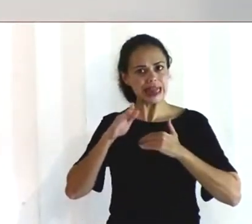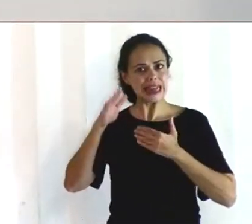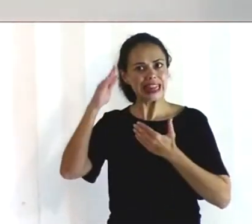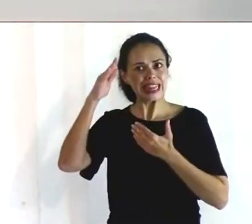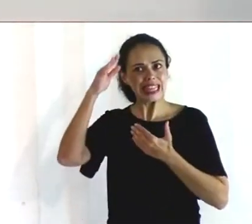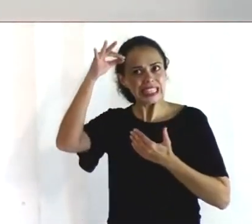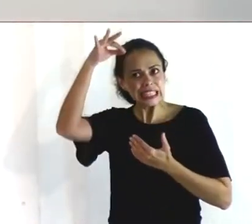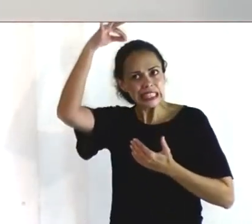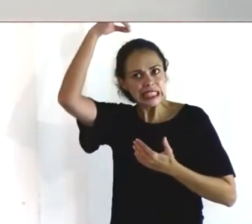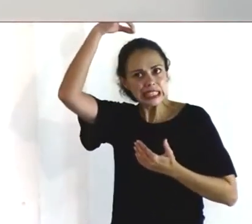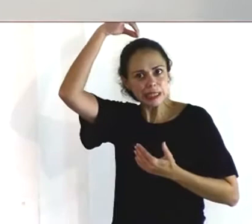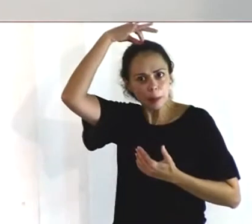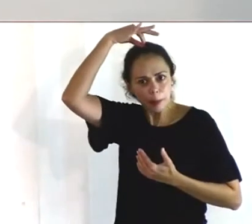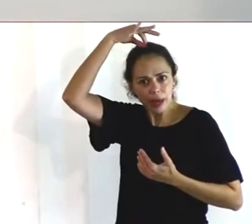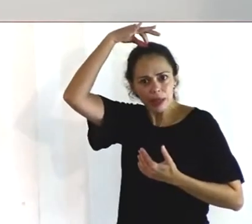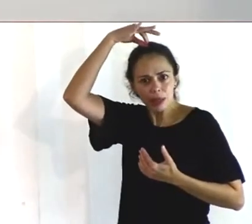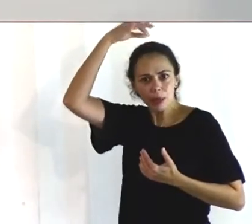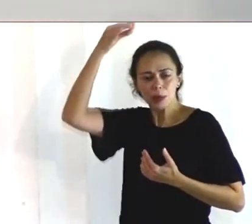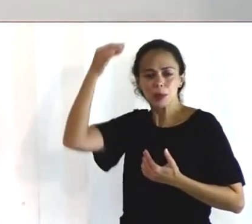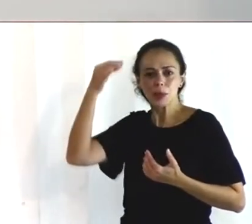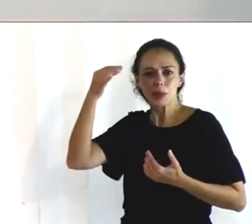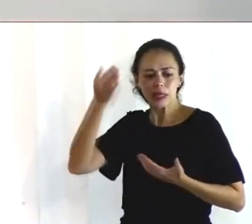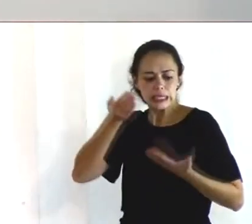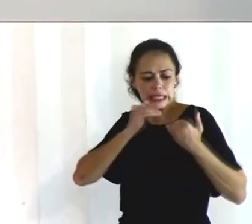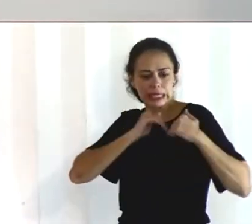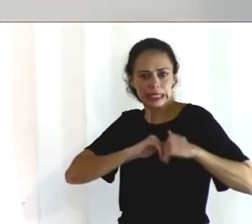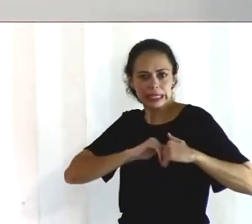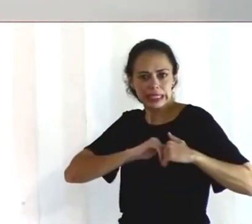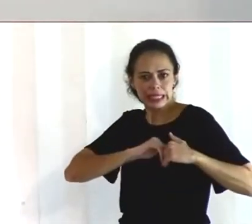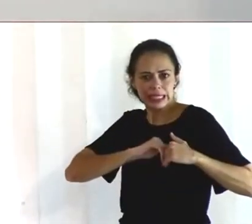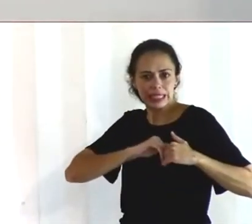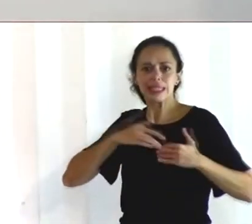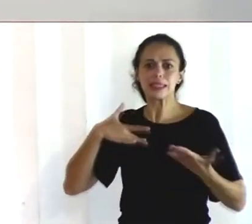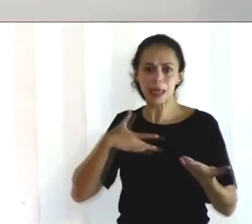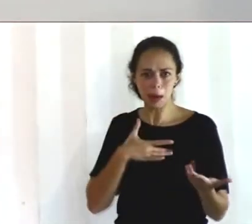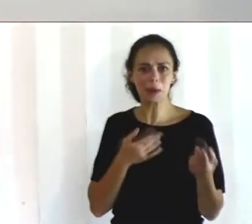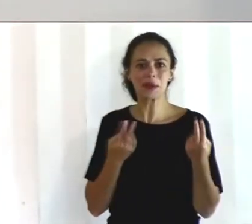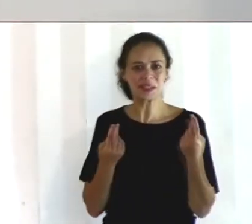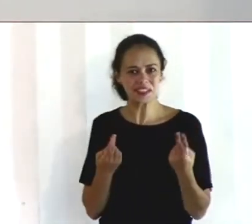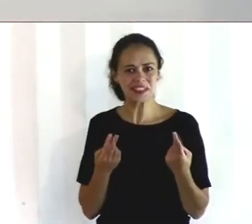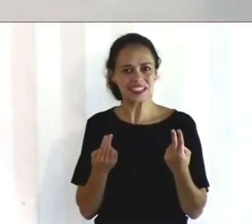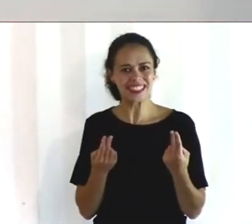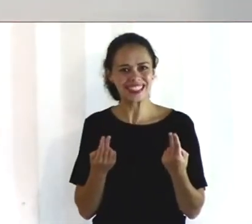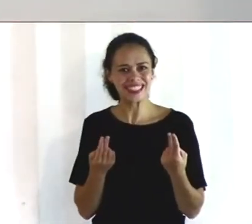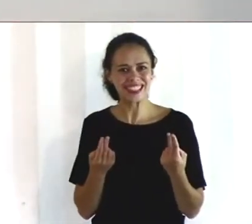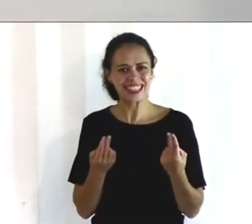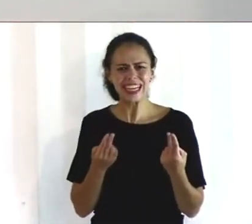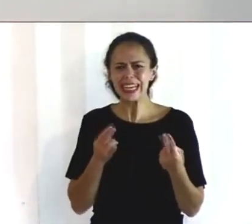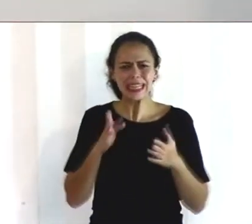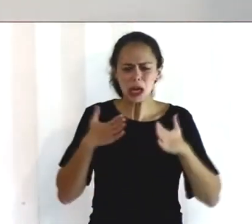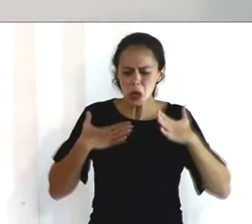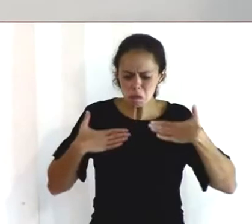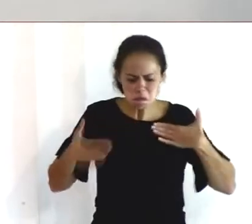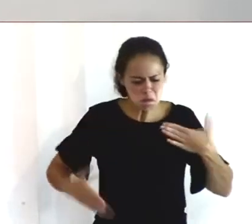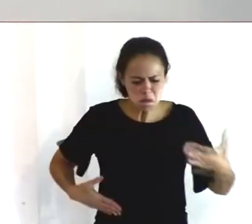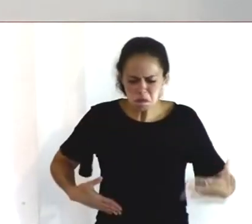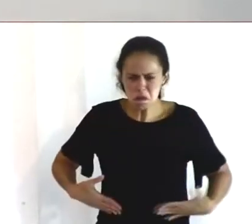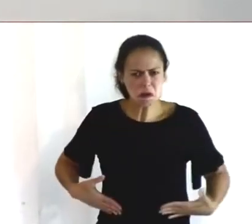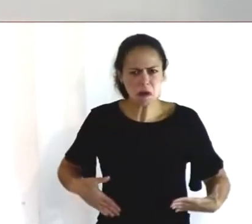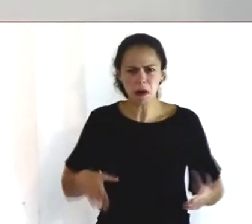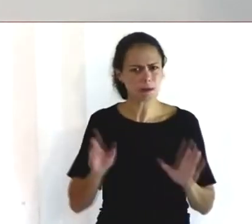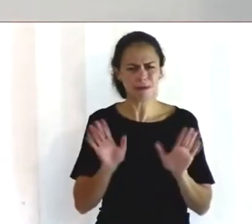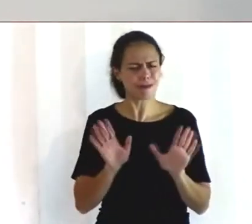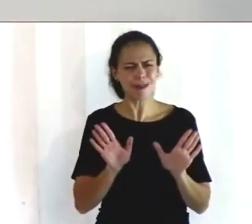de salvação. O testemunho e a palavra testemunho é martiria, do verbo martirel, no